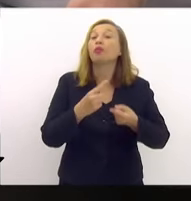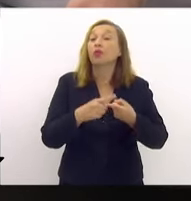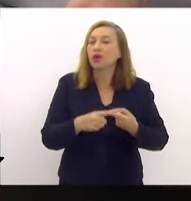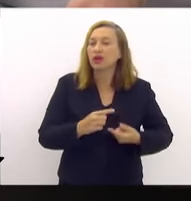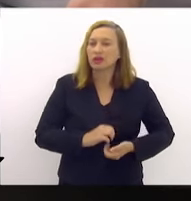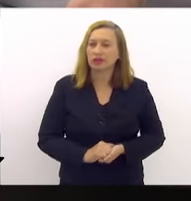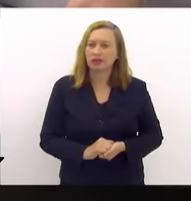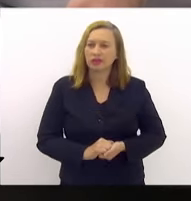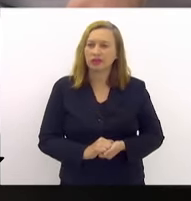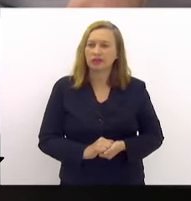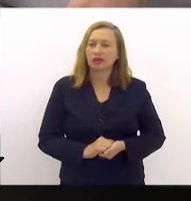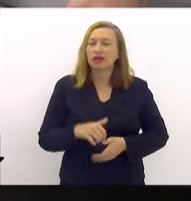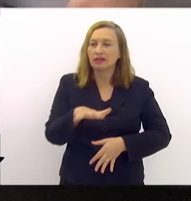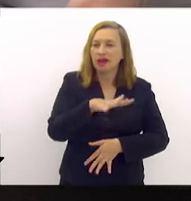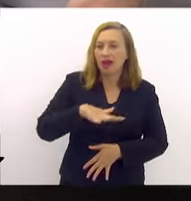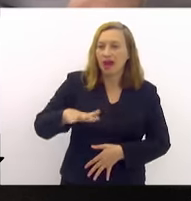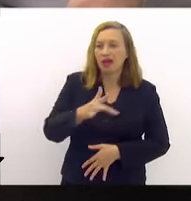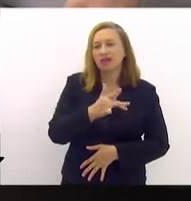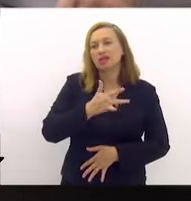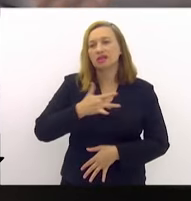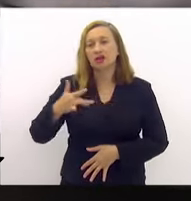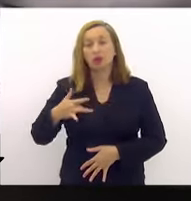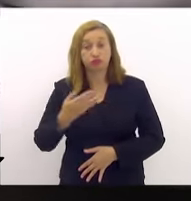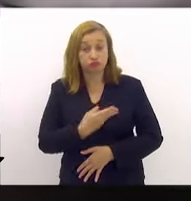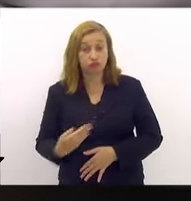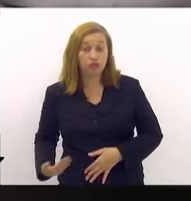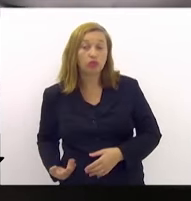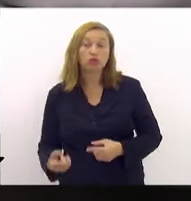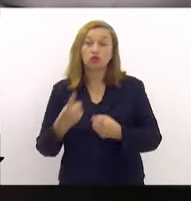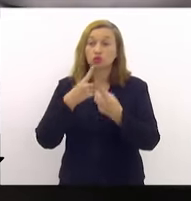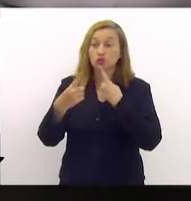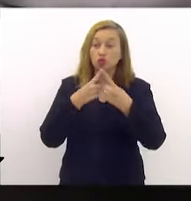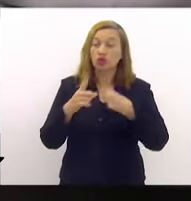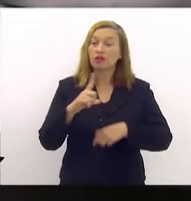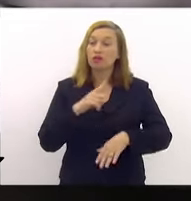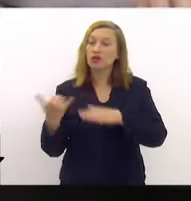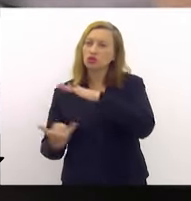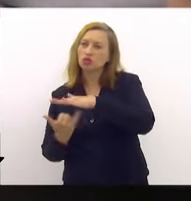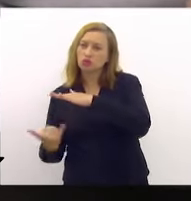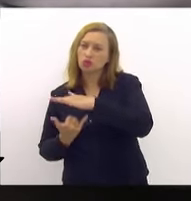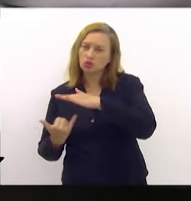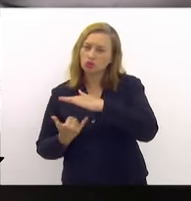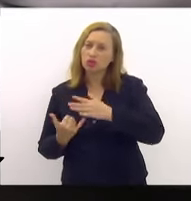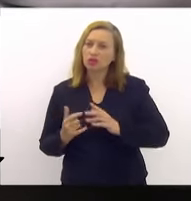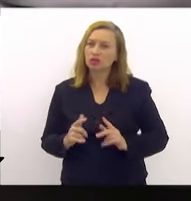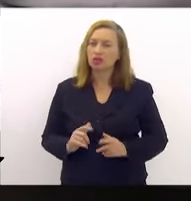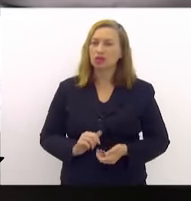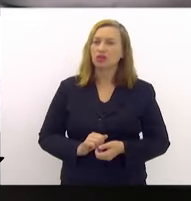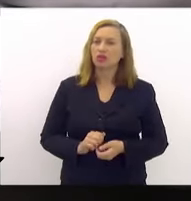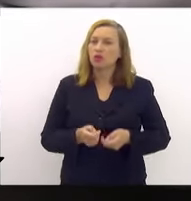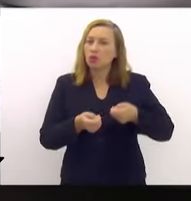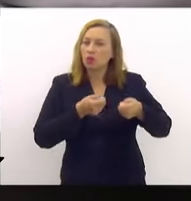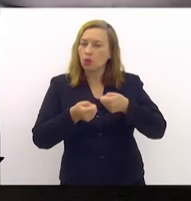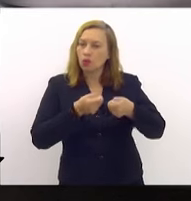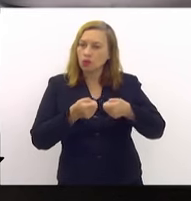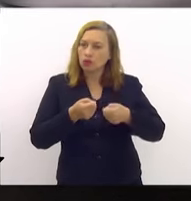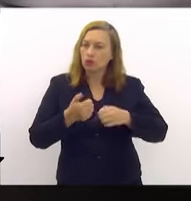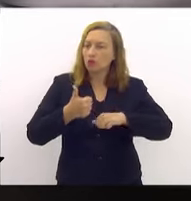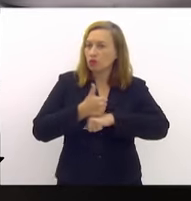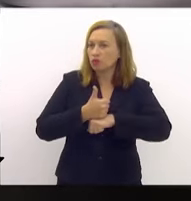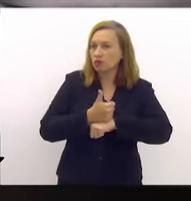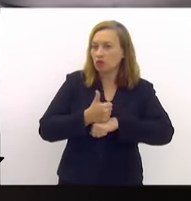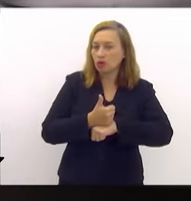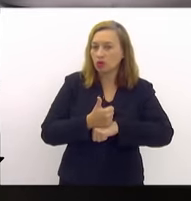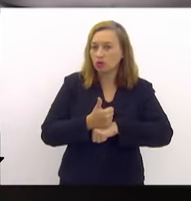Bom, no campo da saúde pública, a gente tem discutido, e hoje a gente tem instituições, inclusive, que almejam a regulamentação profissional do